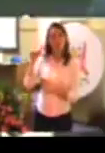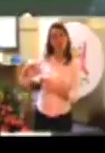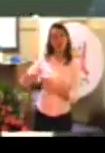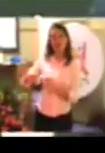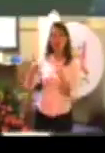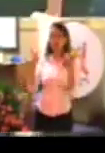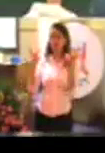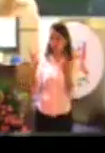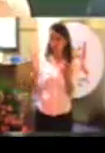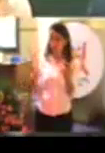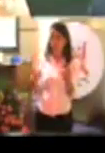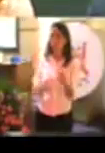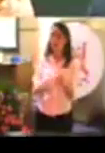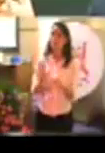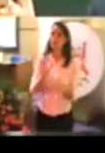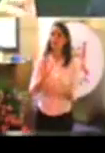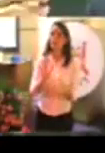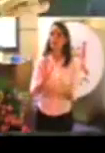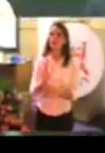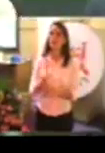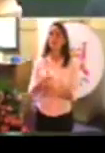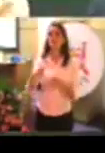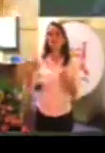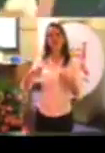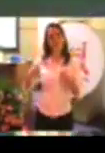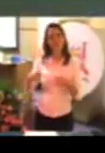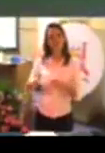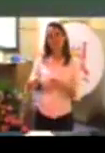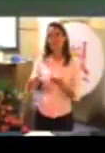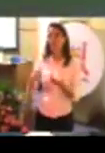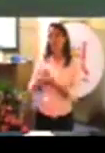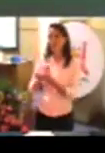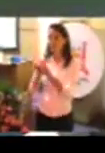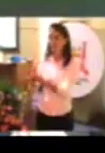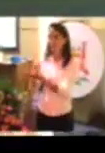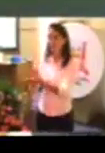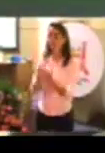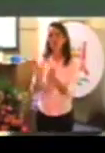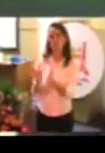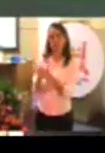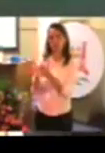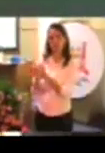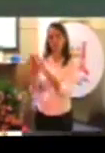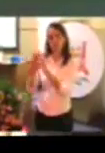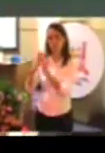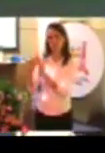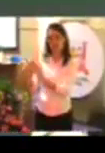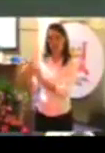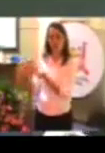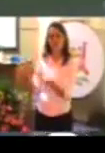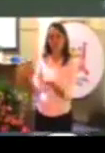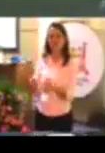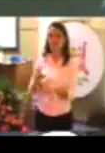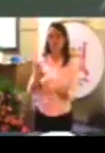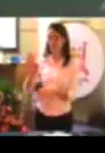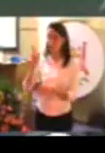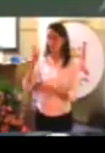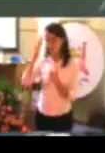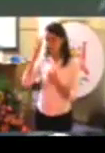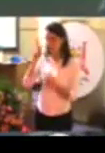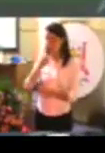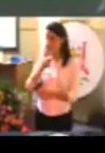de qualquer maneira, sempre são os que precisam de mais atenção. E aí, presidente